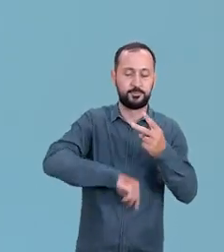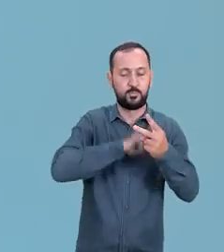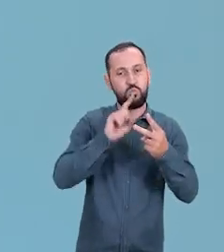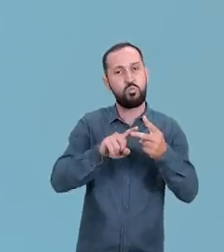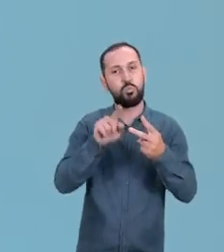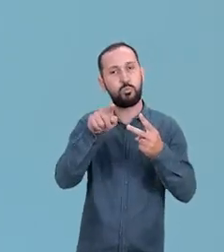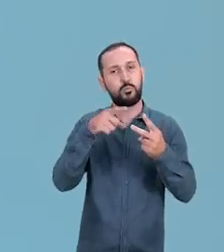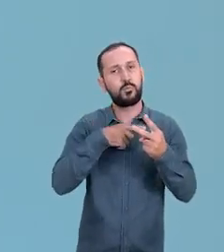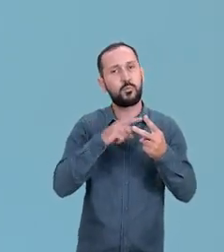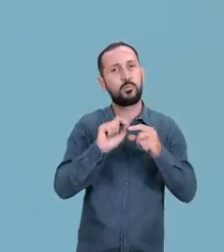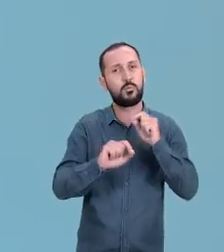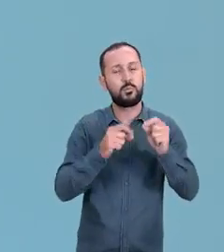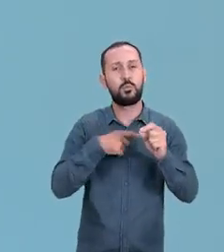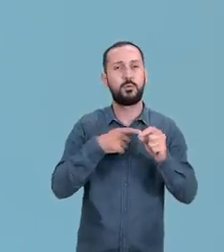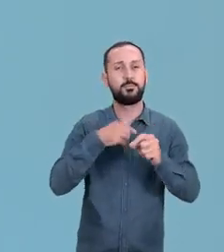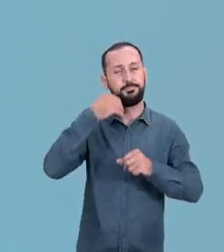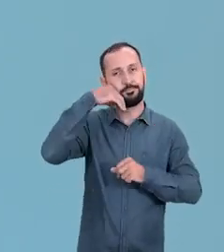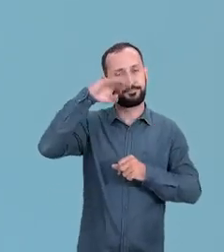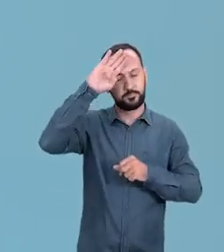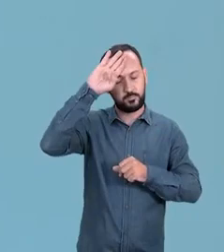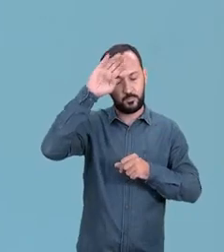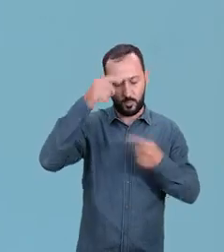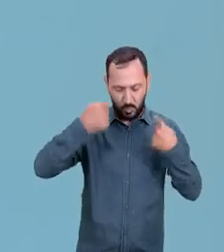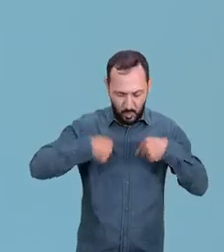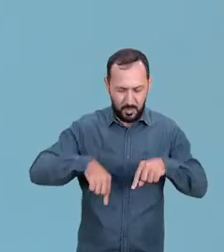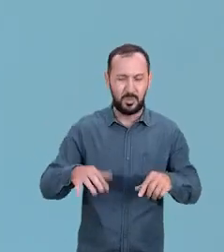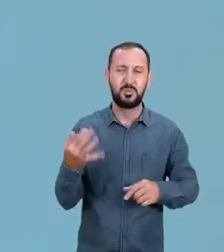se você tem febre, dor no